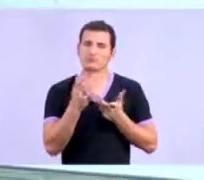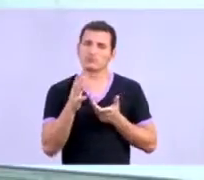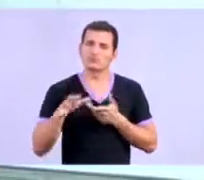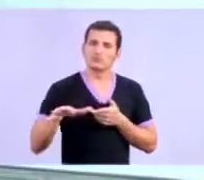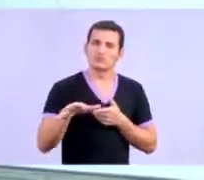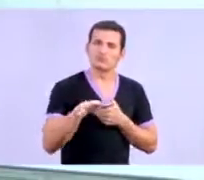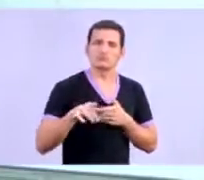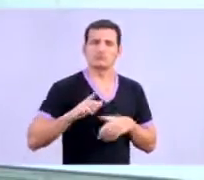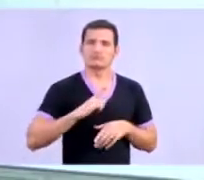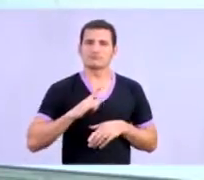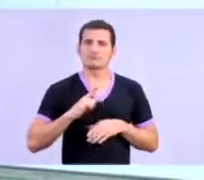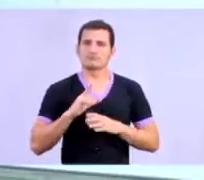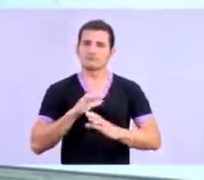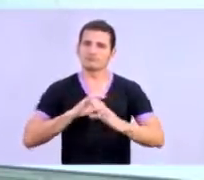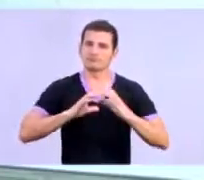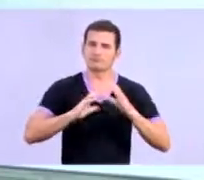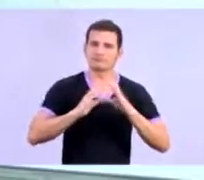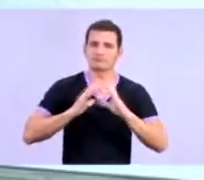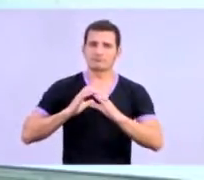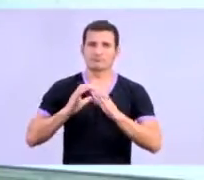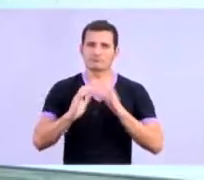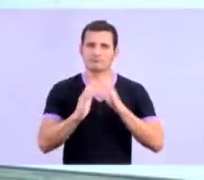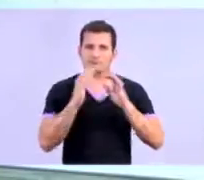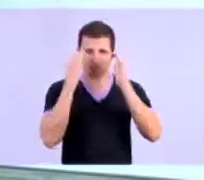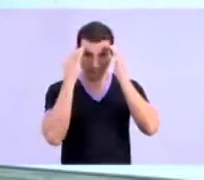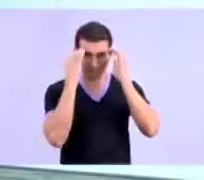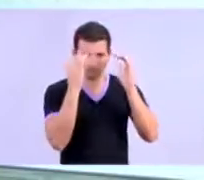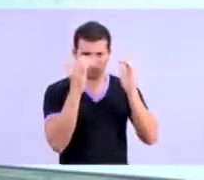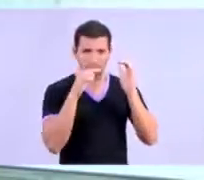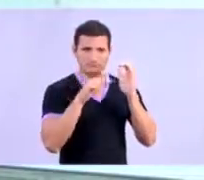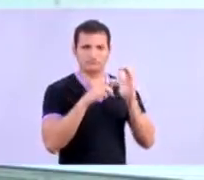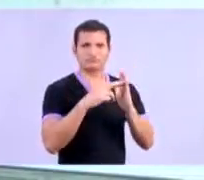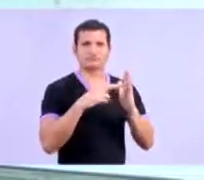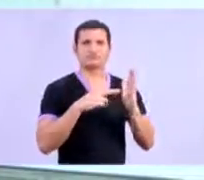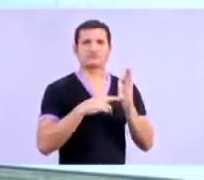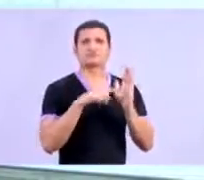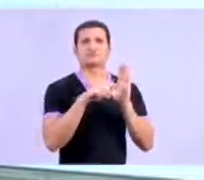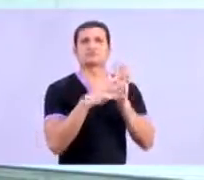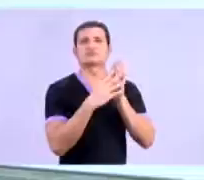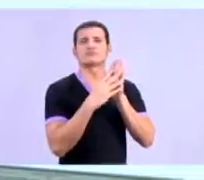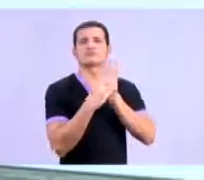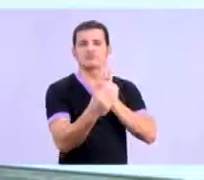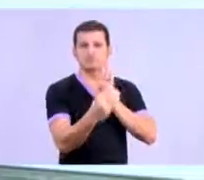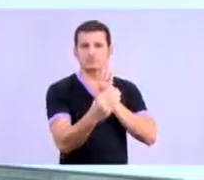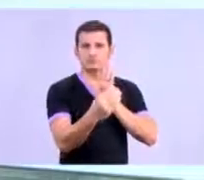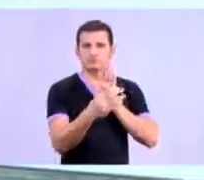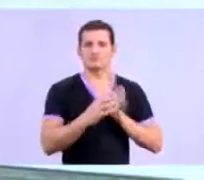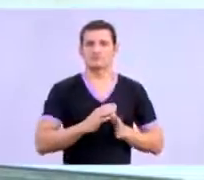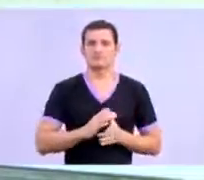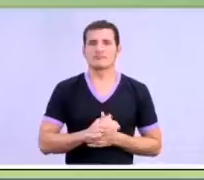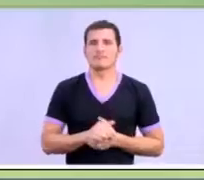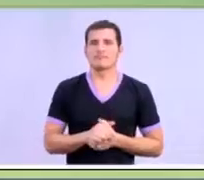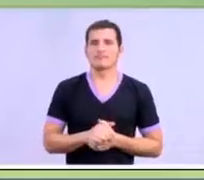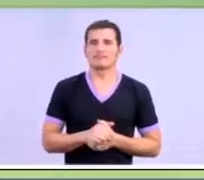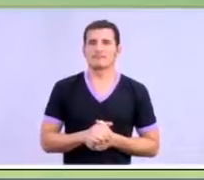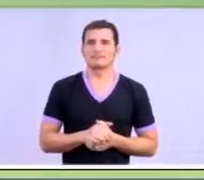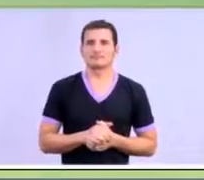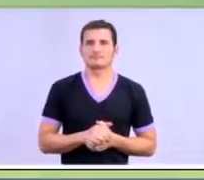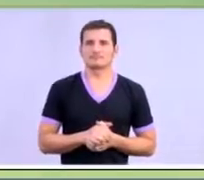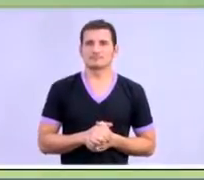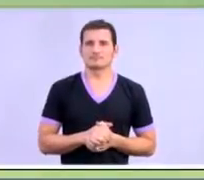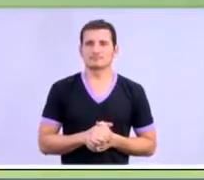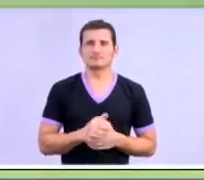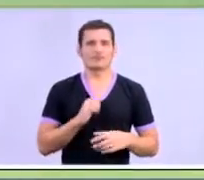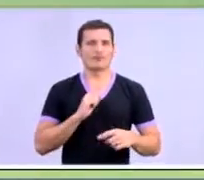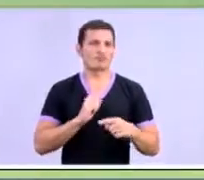uma comunicação, ok? Seguindo aquela regra deste modelo de referência. Mas primeiro, né? Por que nós